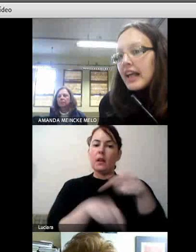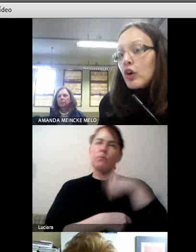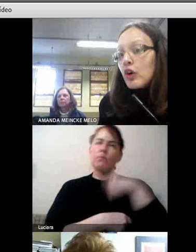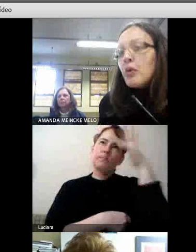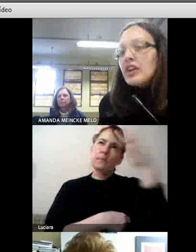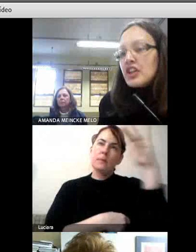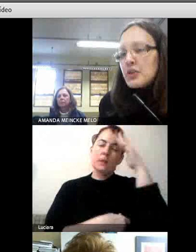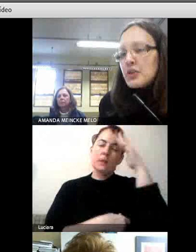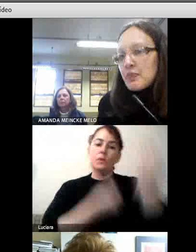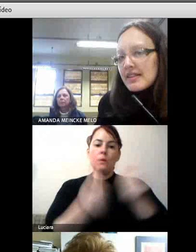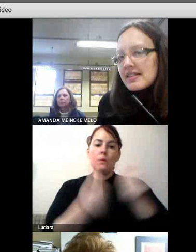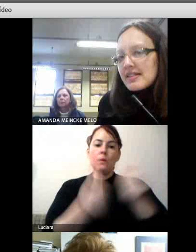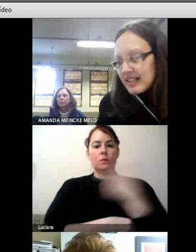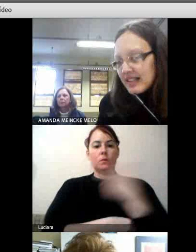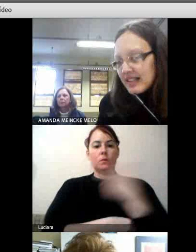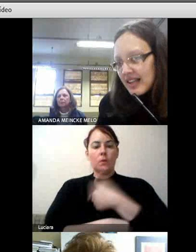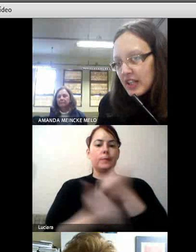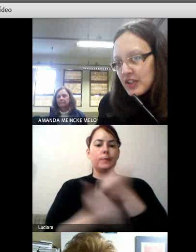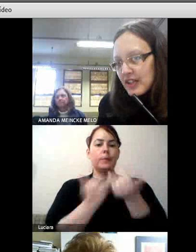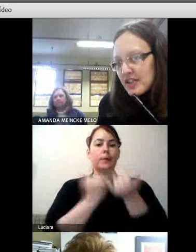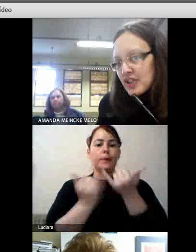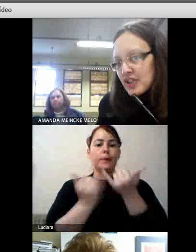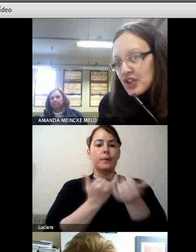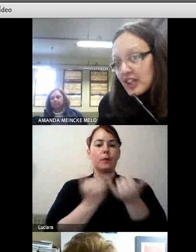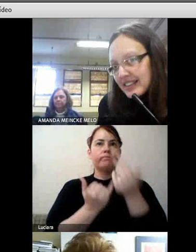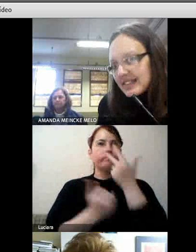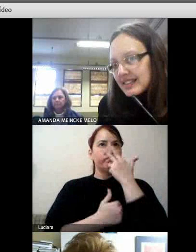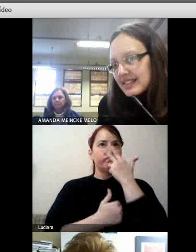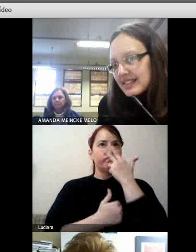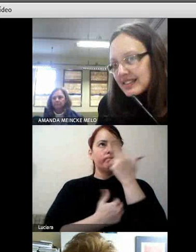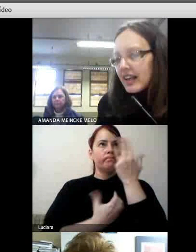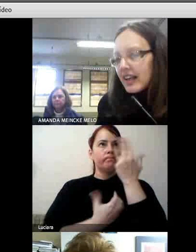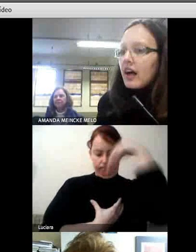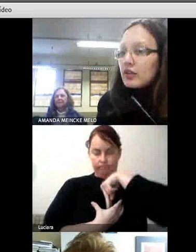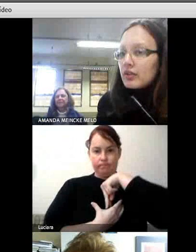Né? Como a gente pode pensar essas mídias digitais